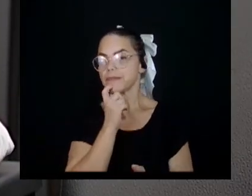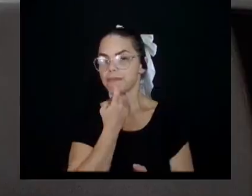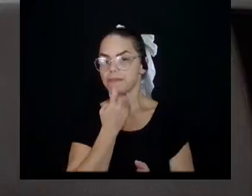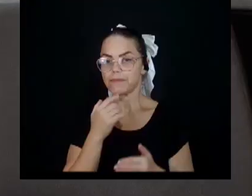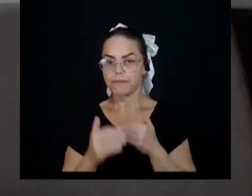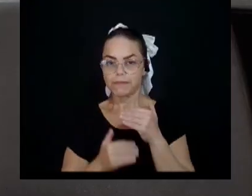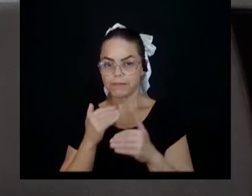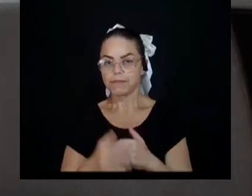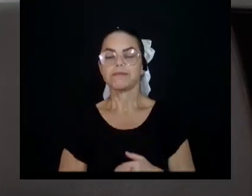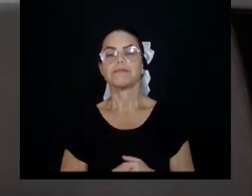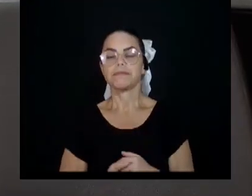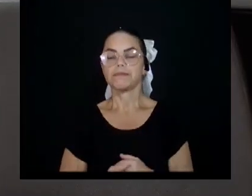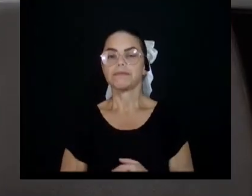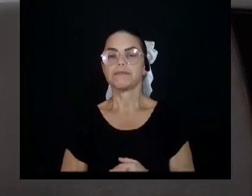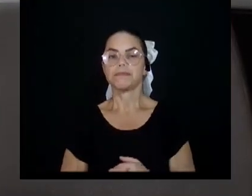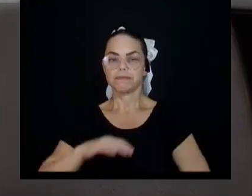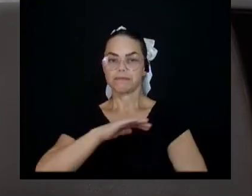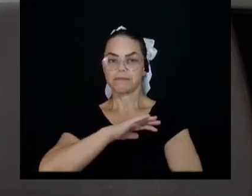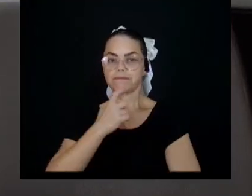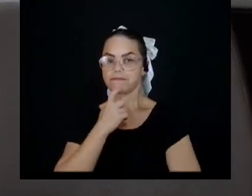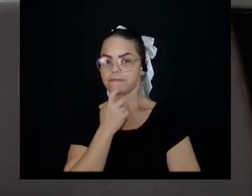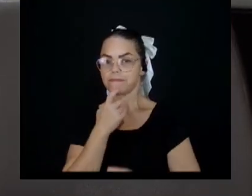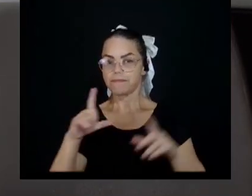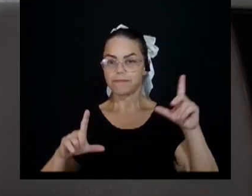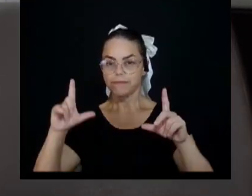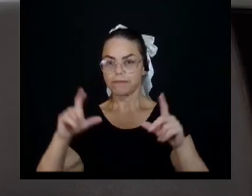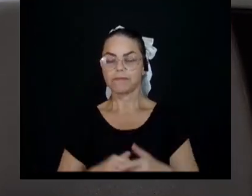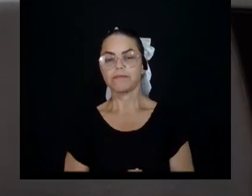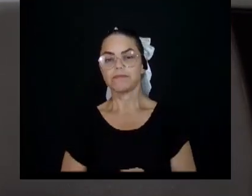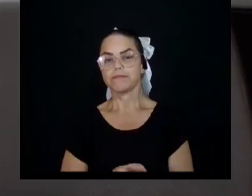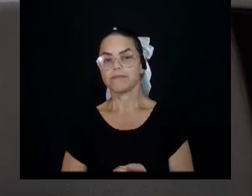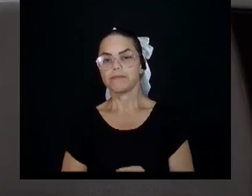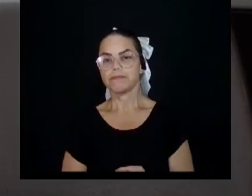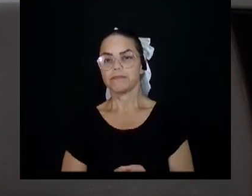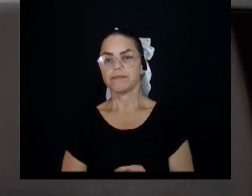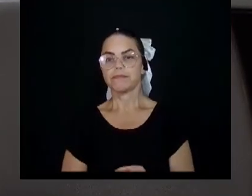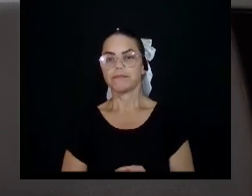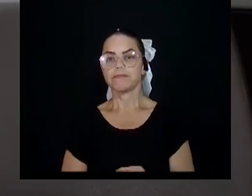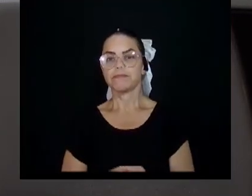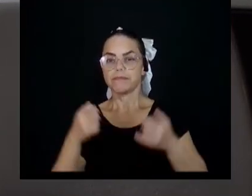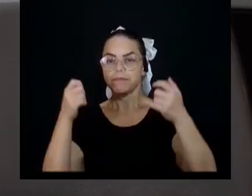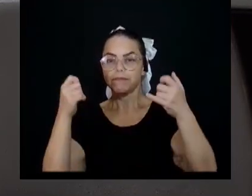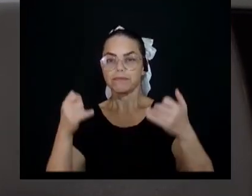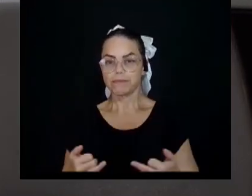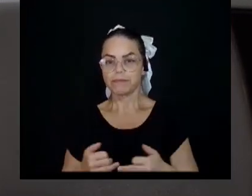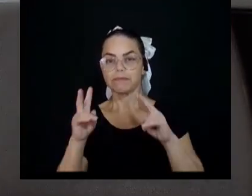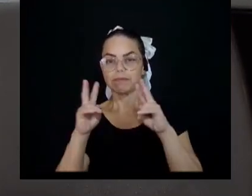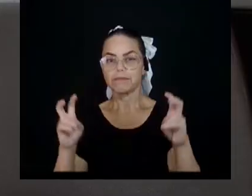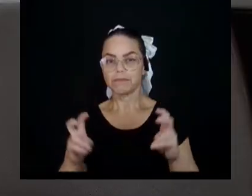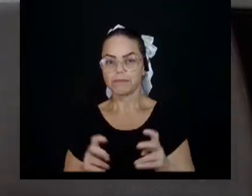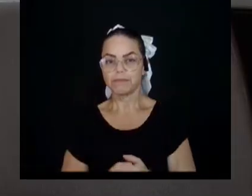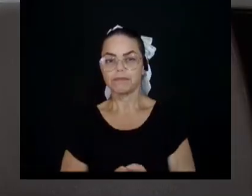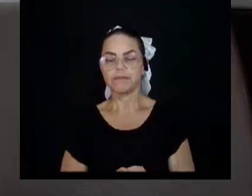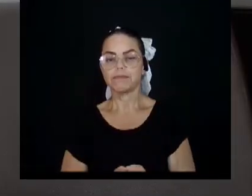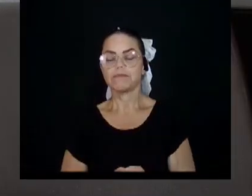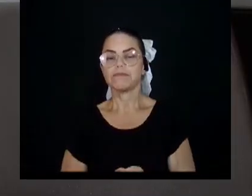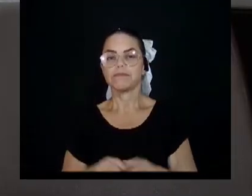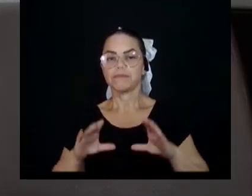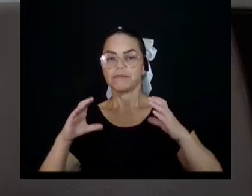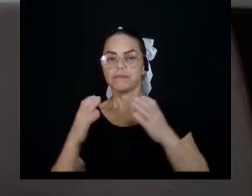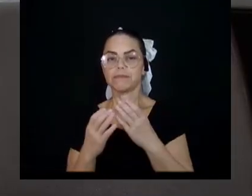Câmara. Para a gente contextualizar, então, já falando aí da comissão, né, como que o senhor,